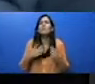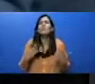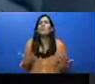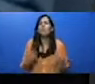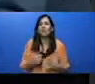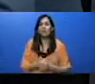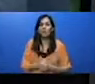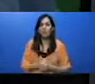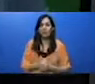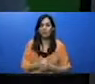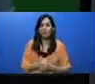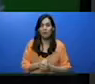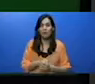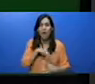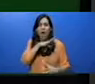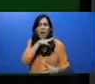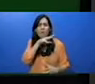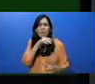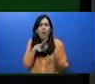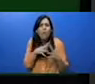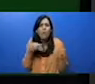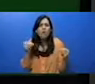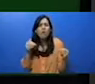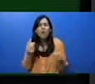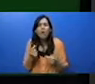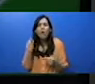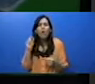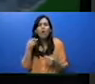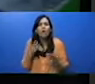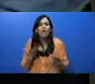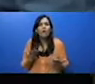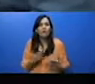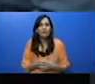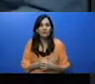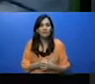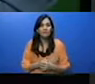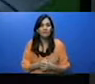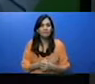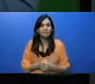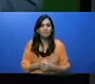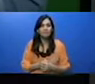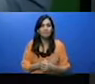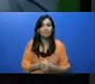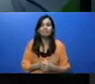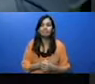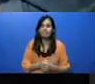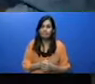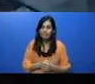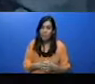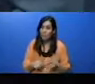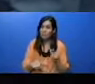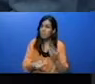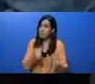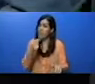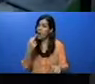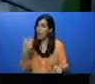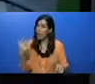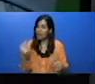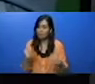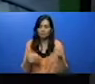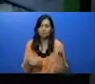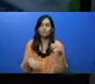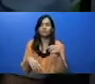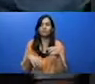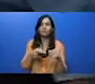Um animal para desaparecer, essa espécie? Olha só, é o desmatamento. Uma das causas é o